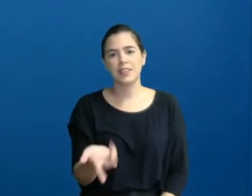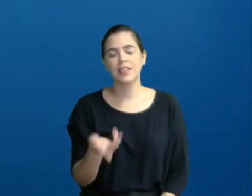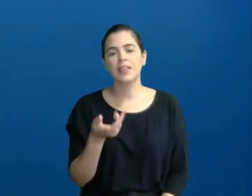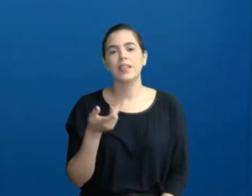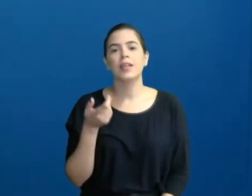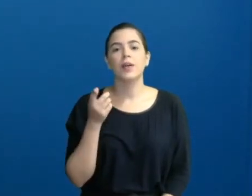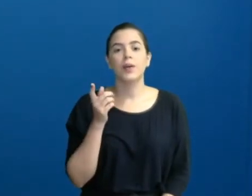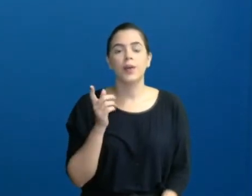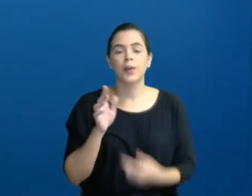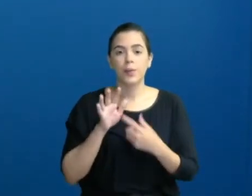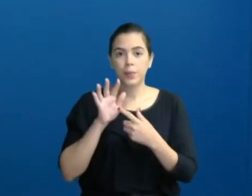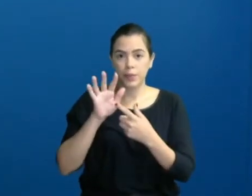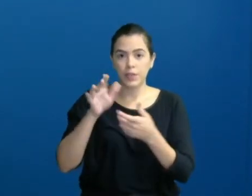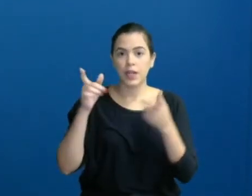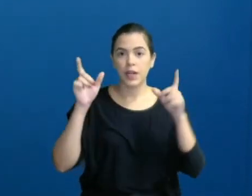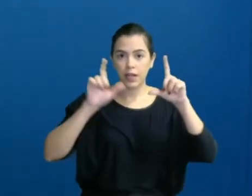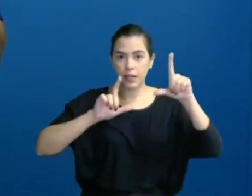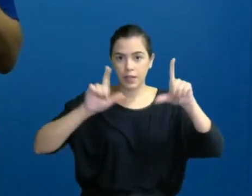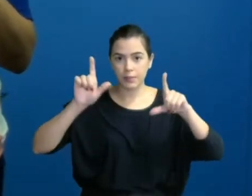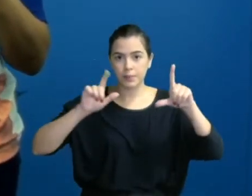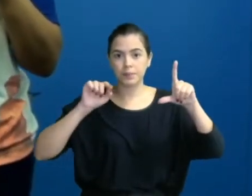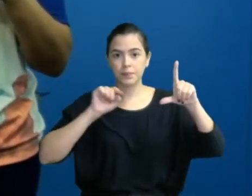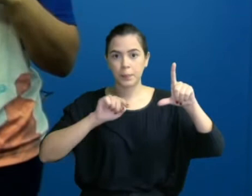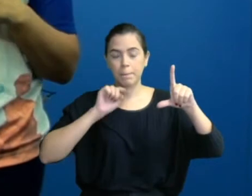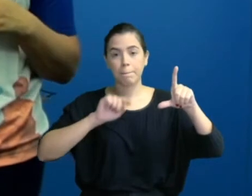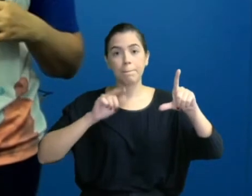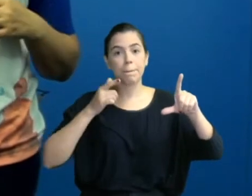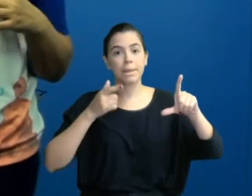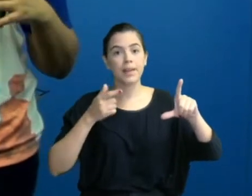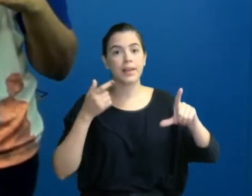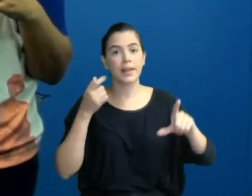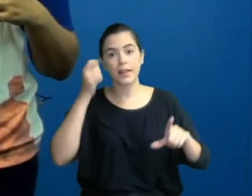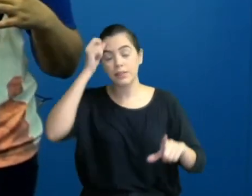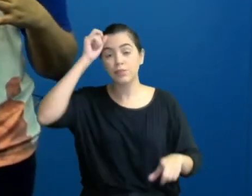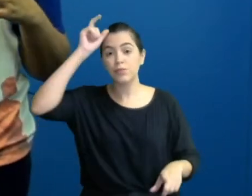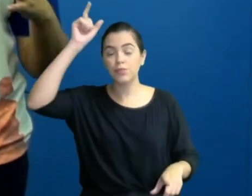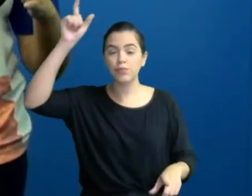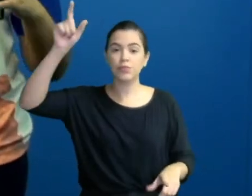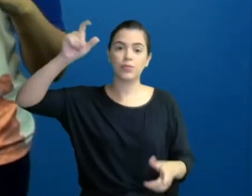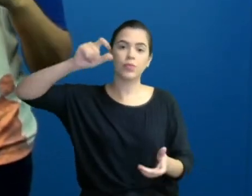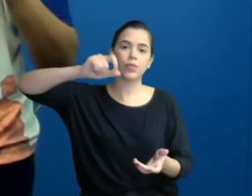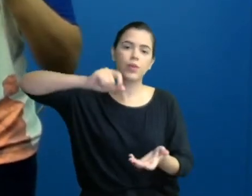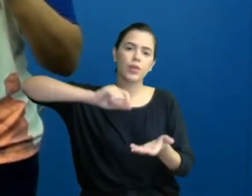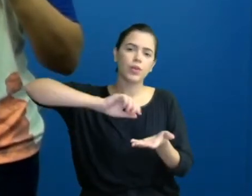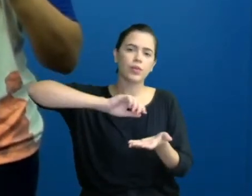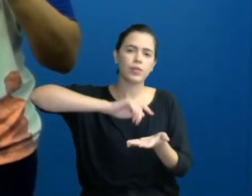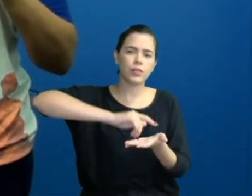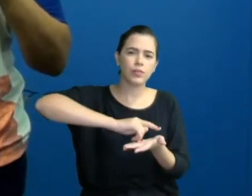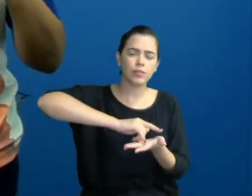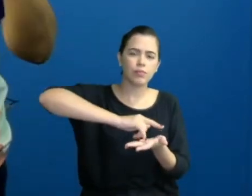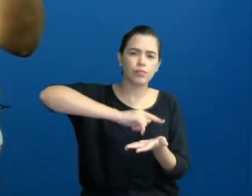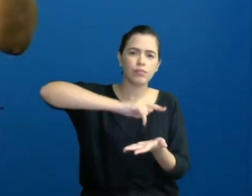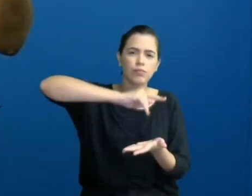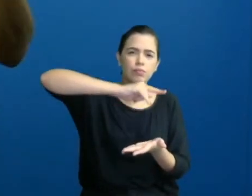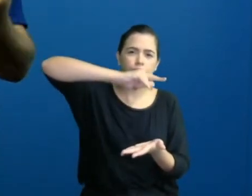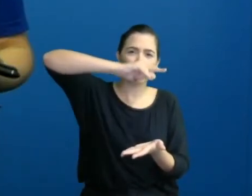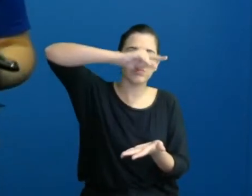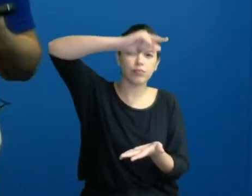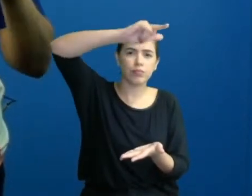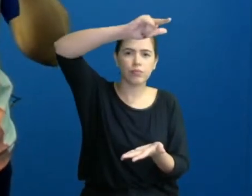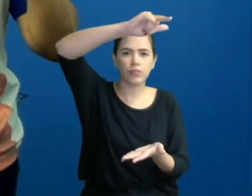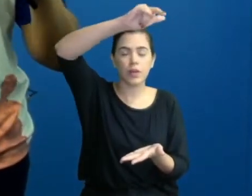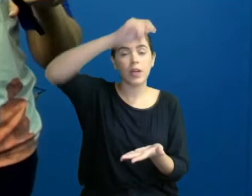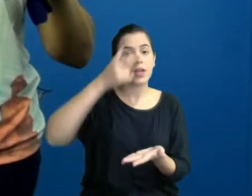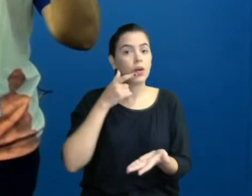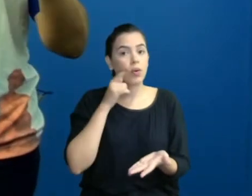inventaram conseguiram fazer primeiro levante de voo, né? Assim, conseguiram